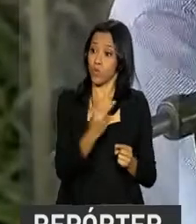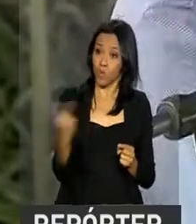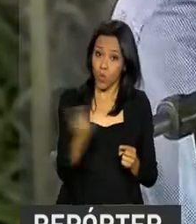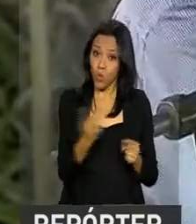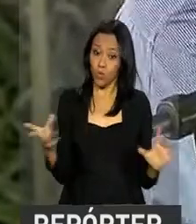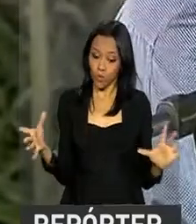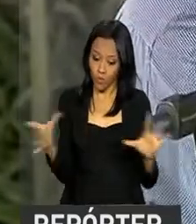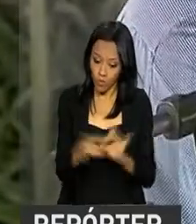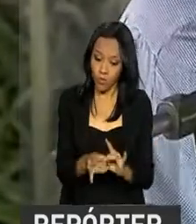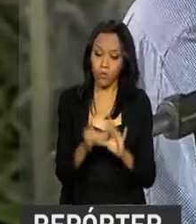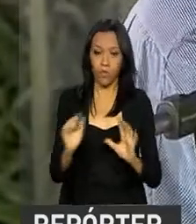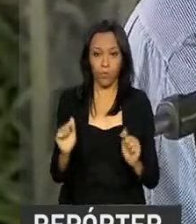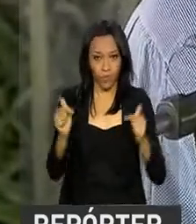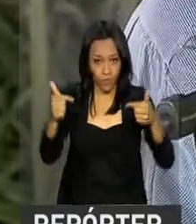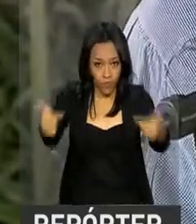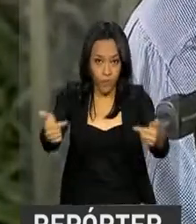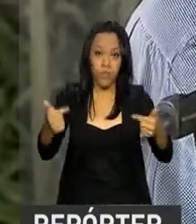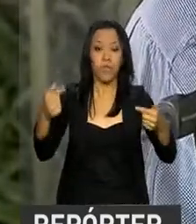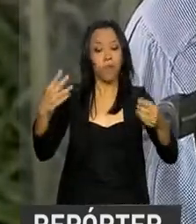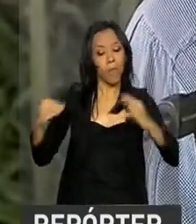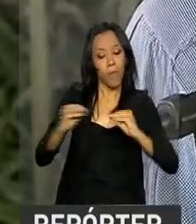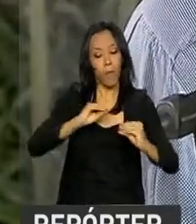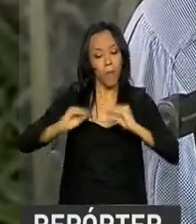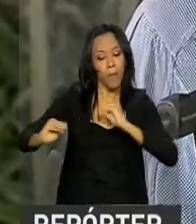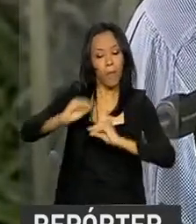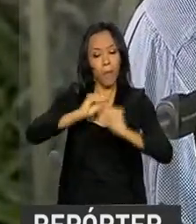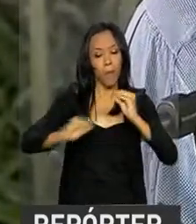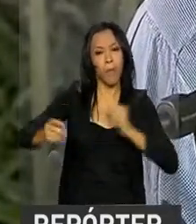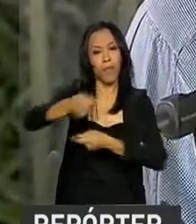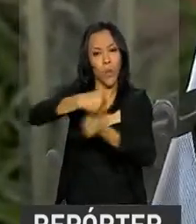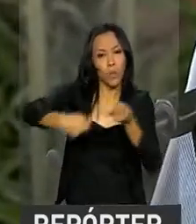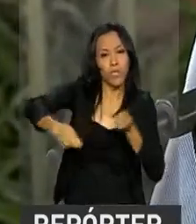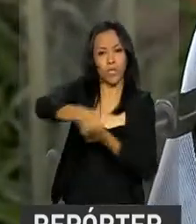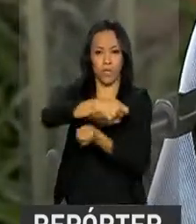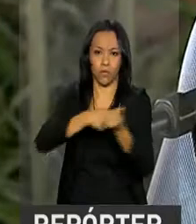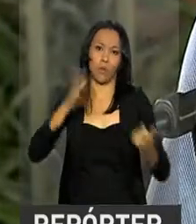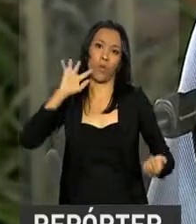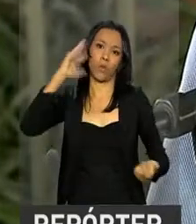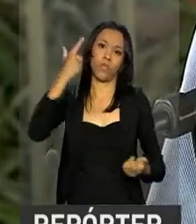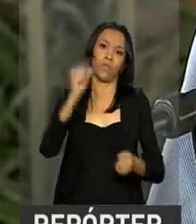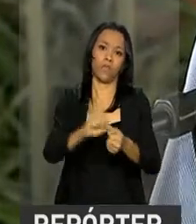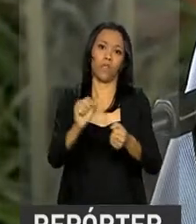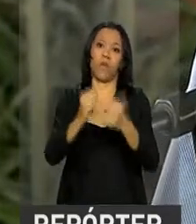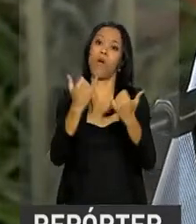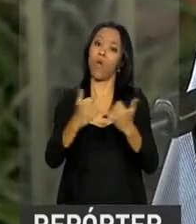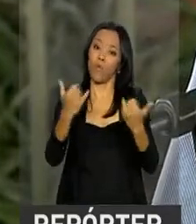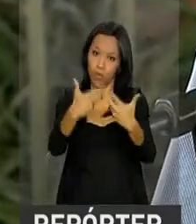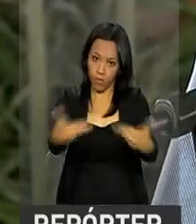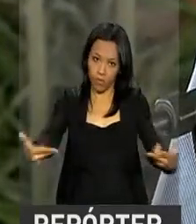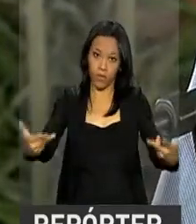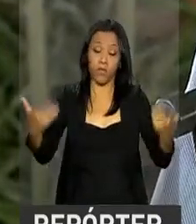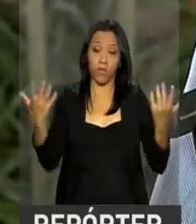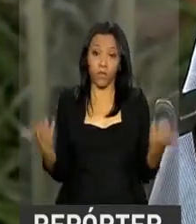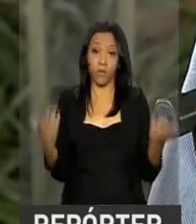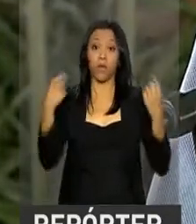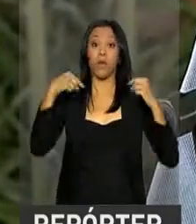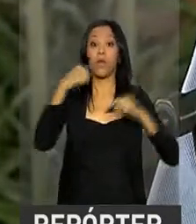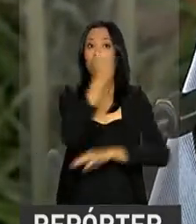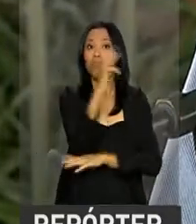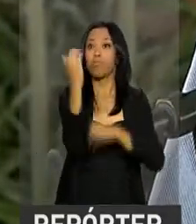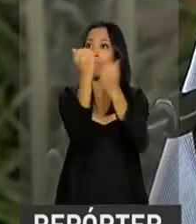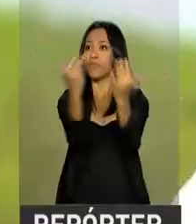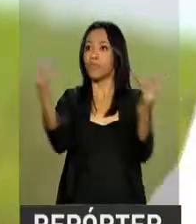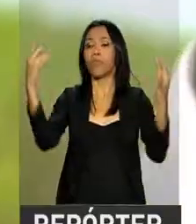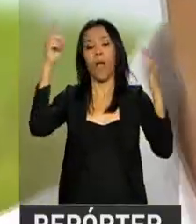algo senão depois de um largo intenso já o meio ambiente é um compromisso do